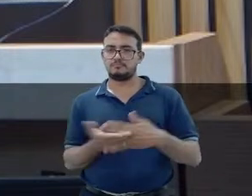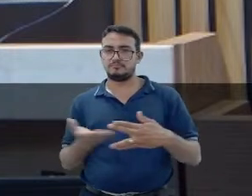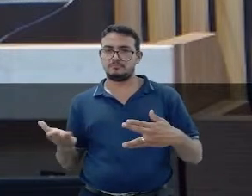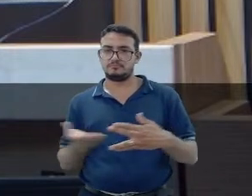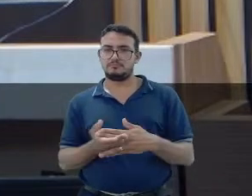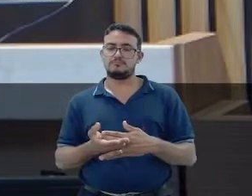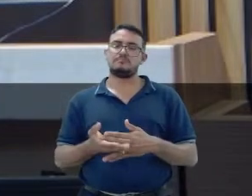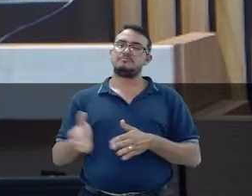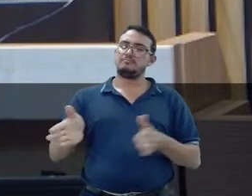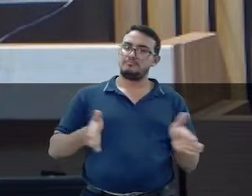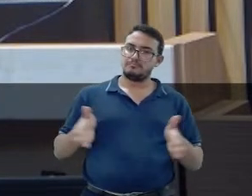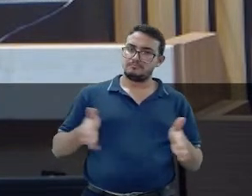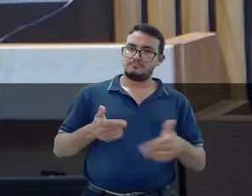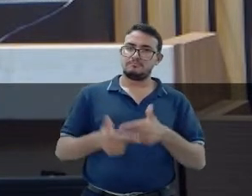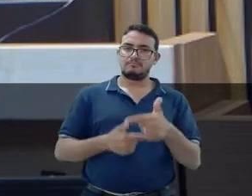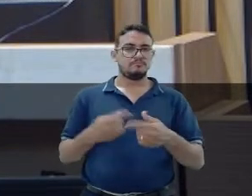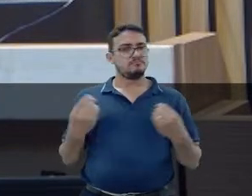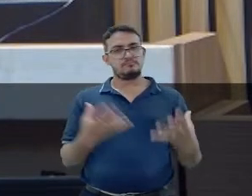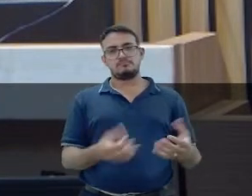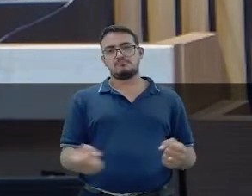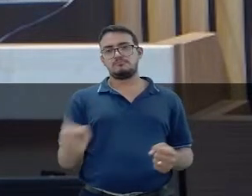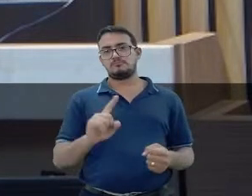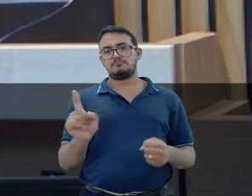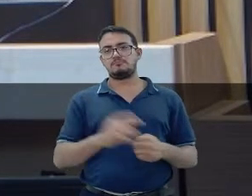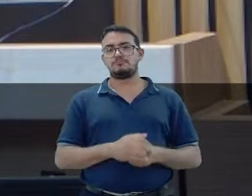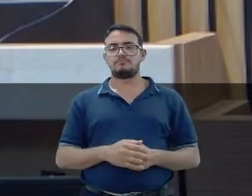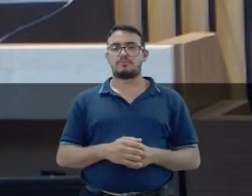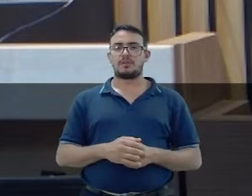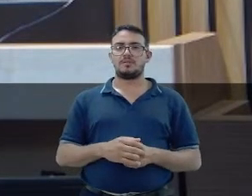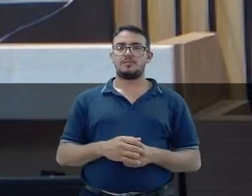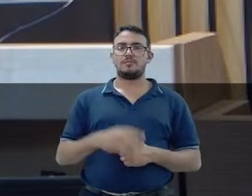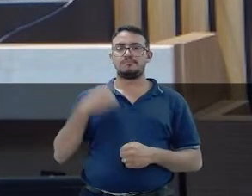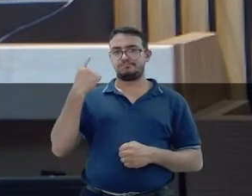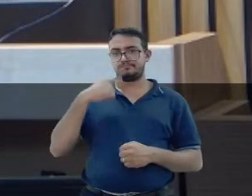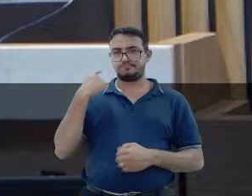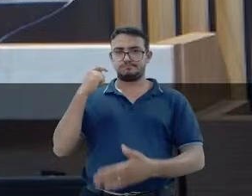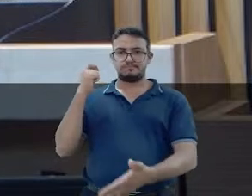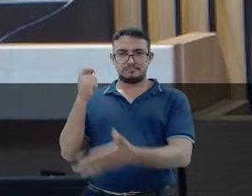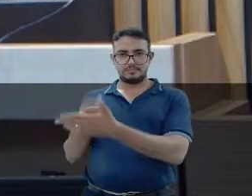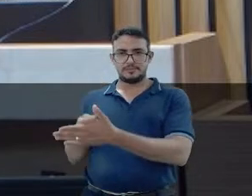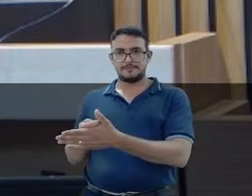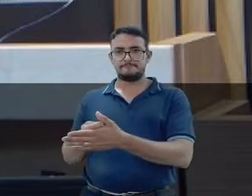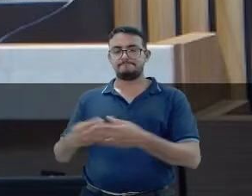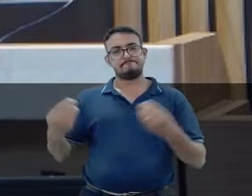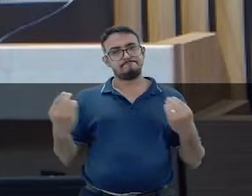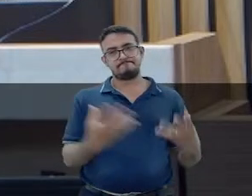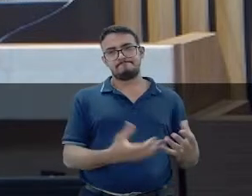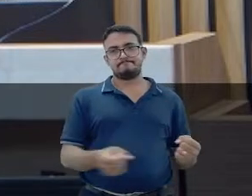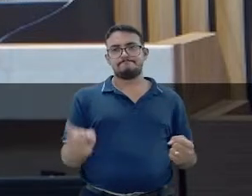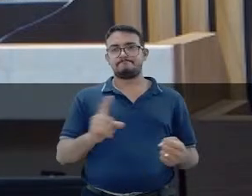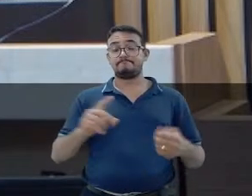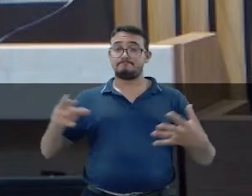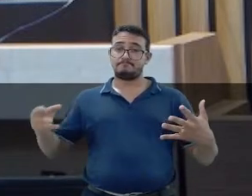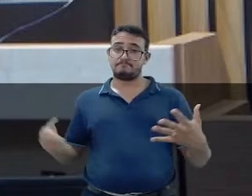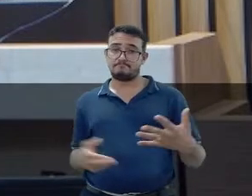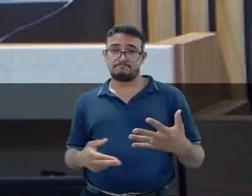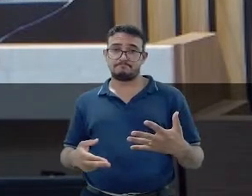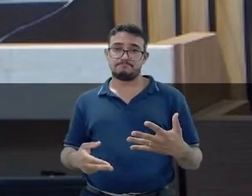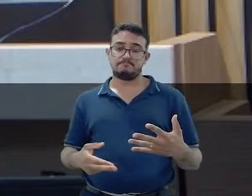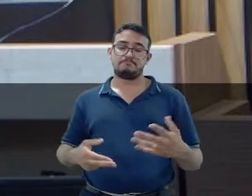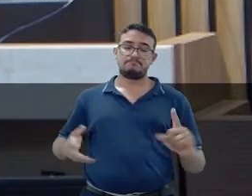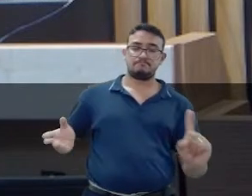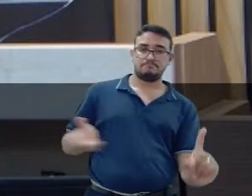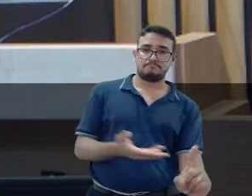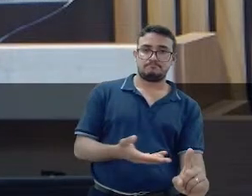intrajornada, eu nego provimento. Honorários advocatícios, eu nego provimento. Recurso da reclamada,